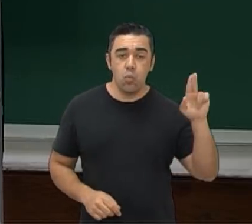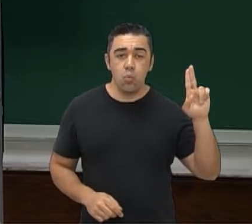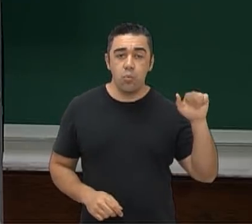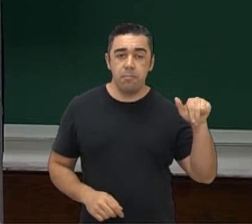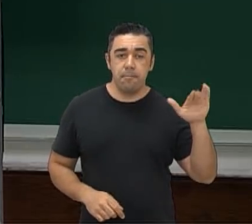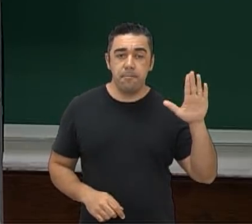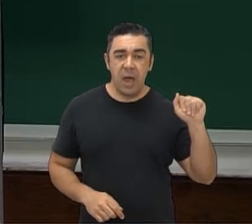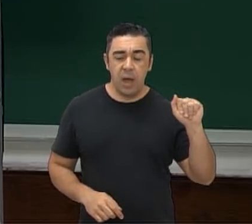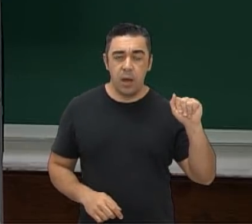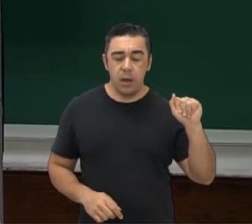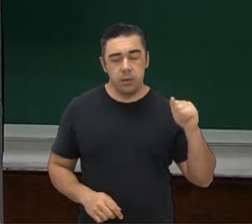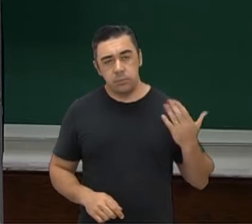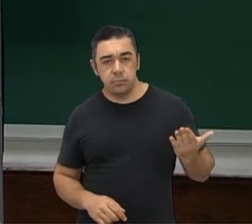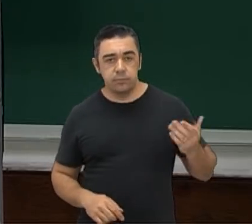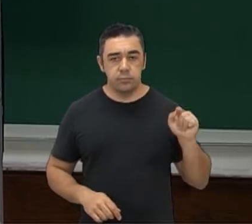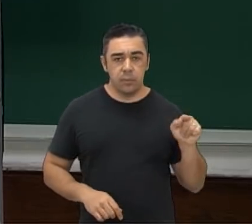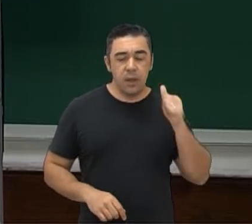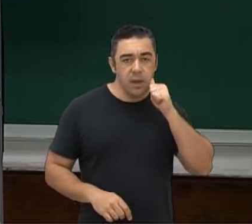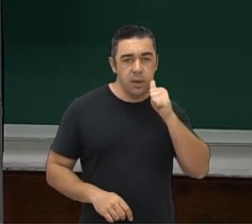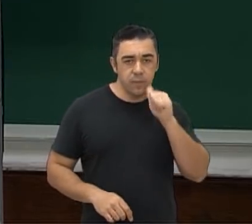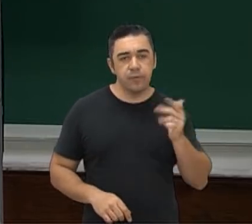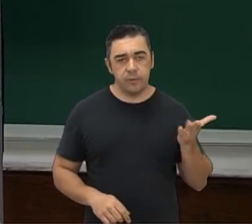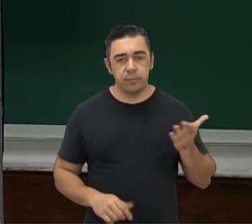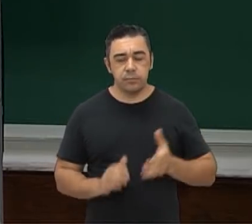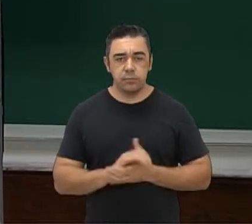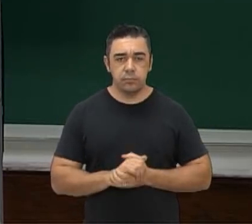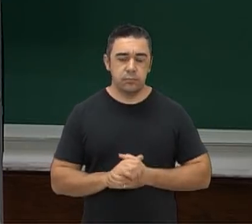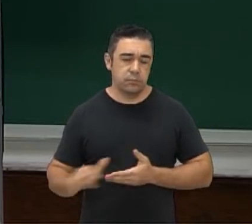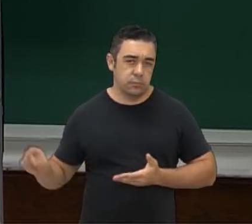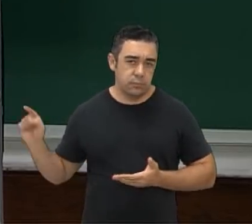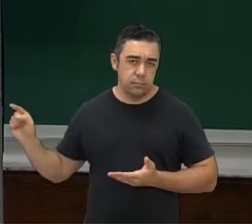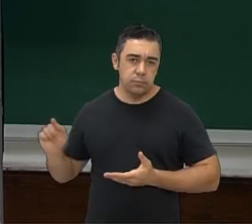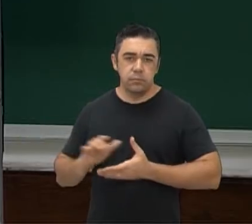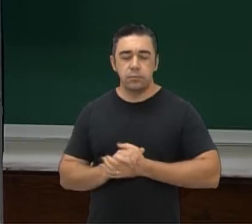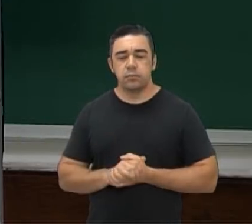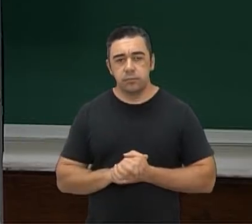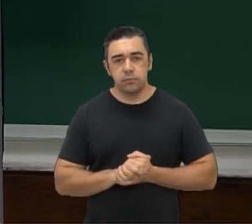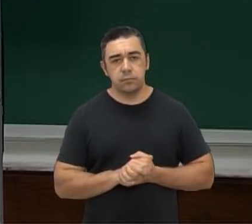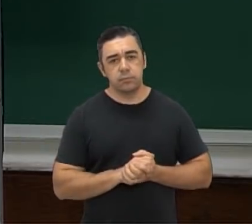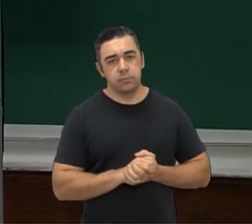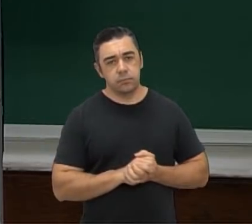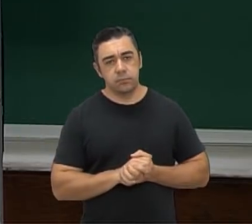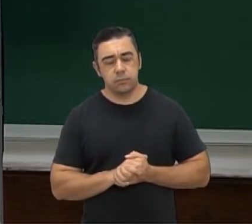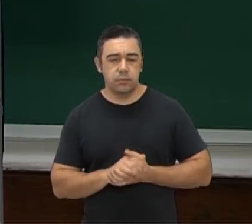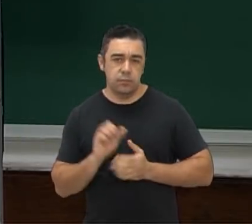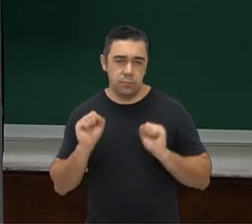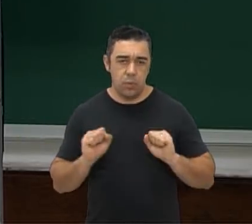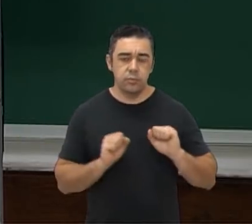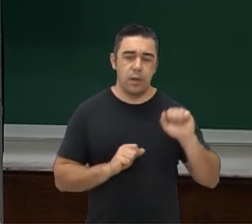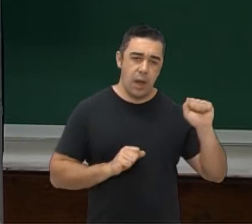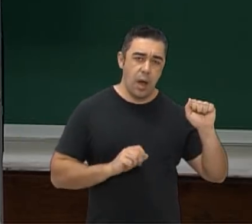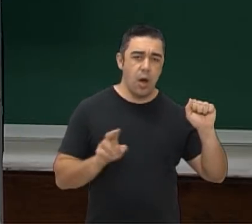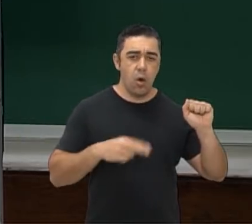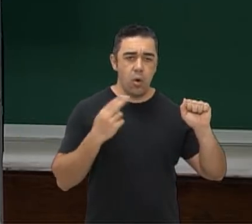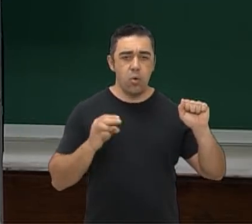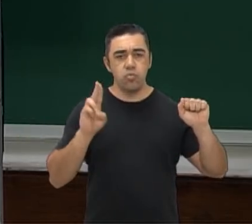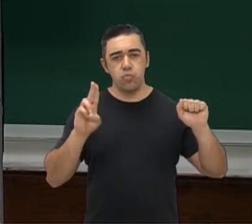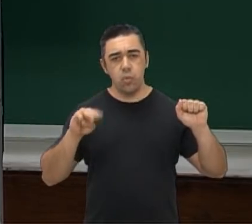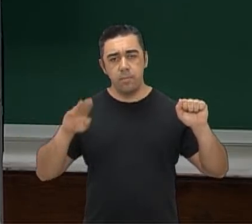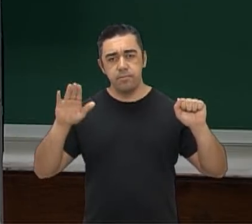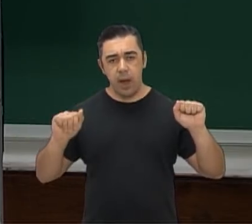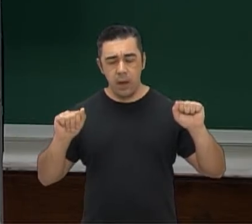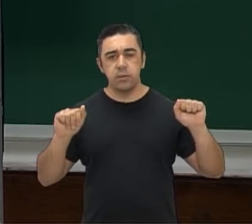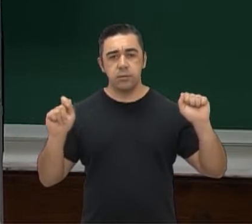uma folha é a folha, a voz, uma voz, a tarefa, uma tarefa. Então eu tenho que